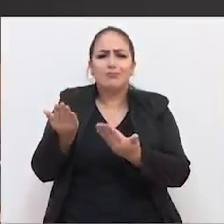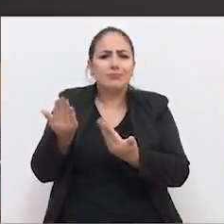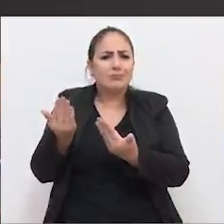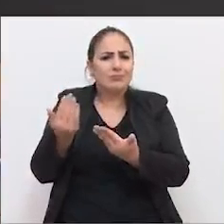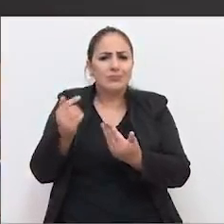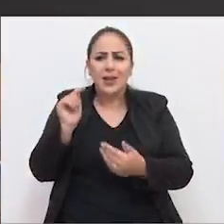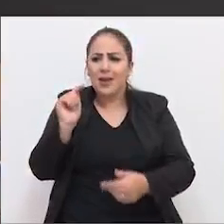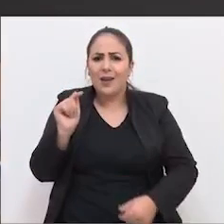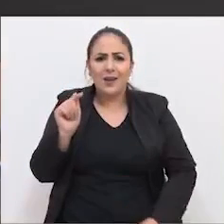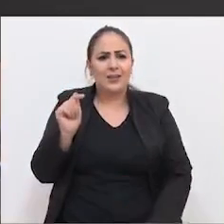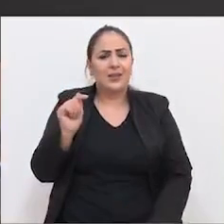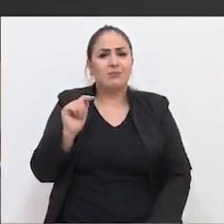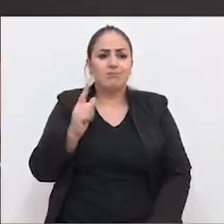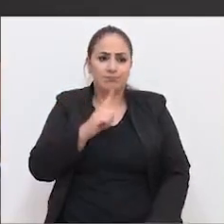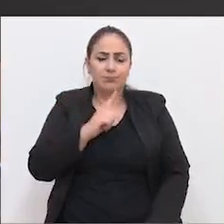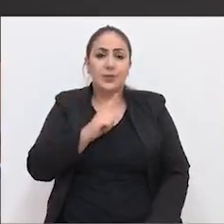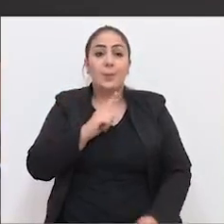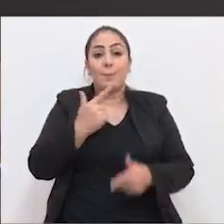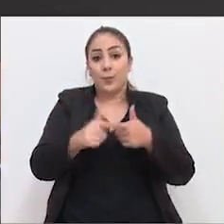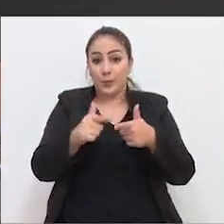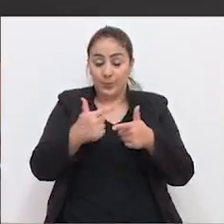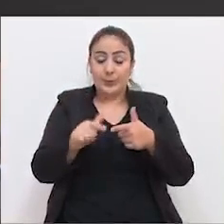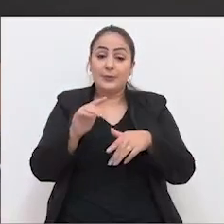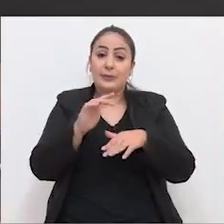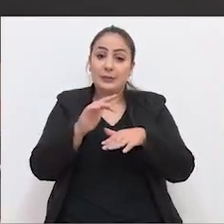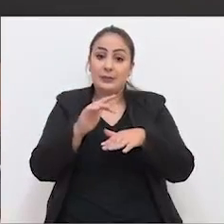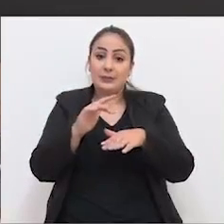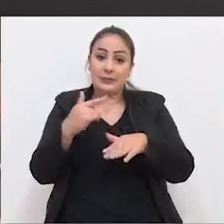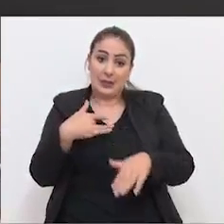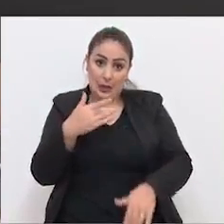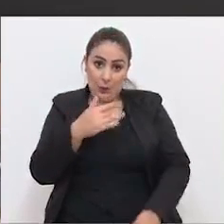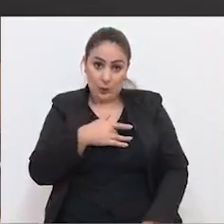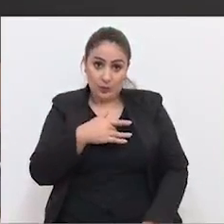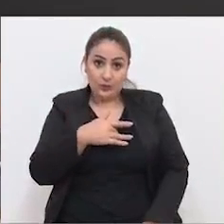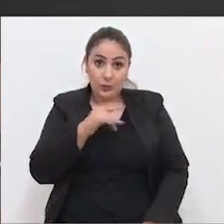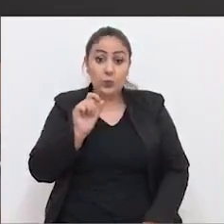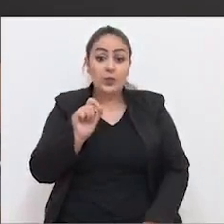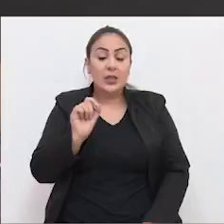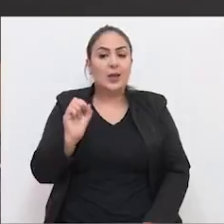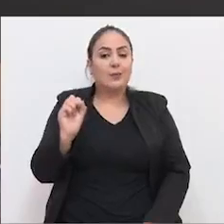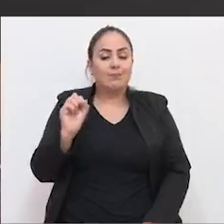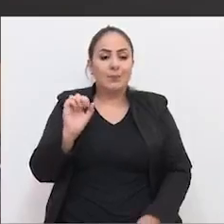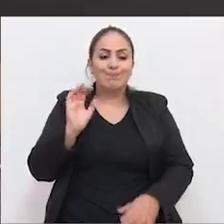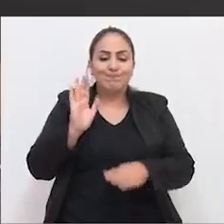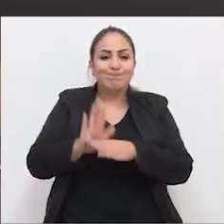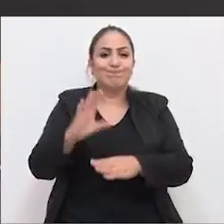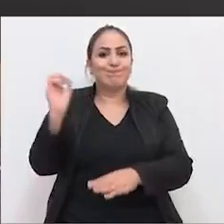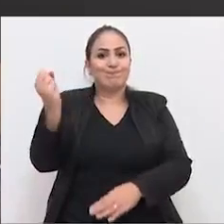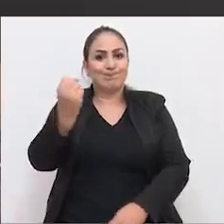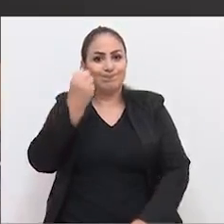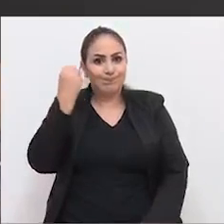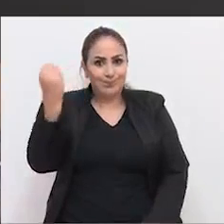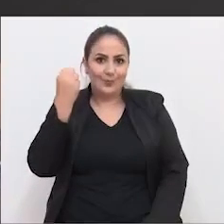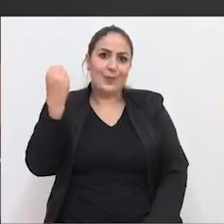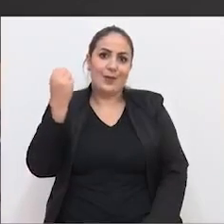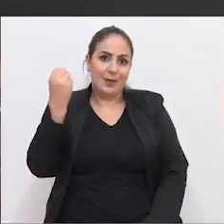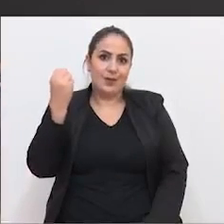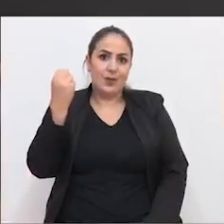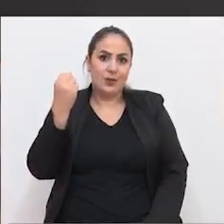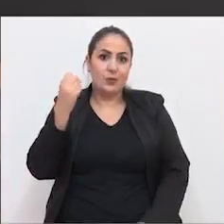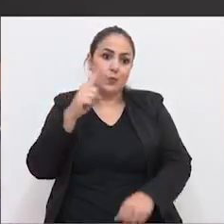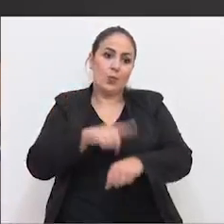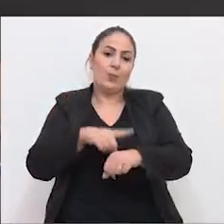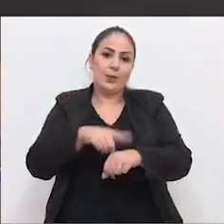jovem, o Paulo tinha problemas de saúde, o que agravou a situação